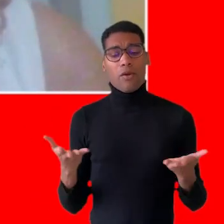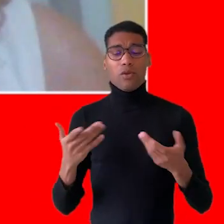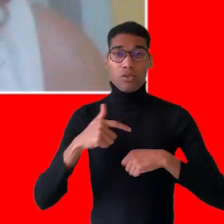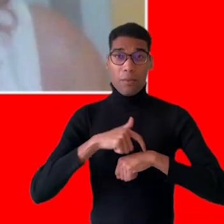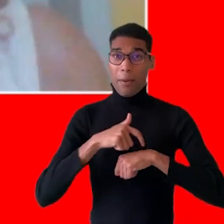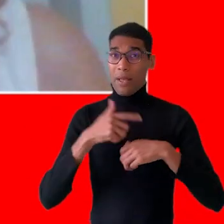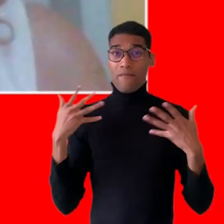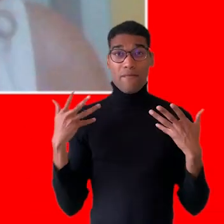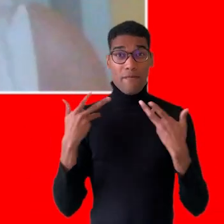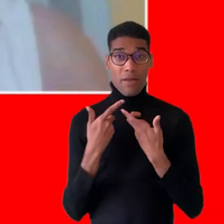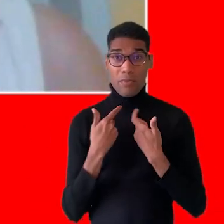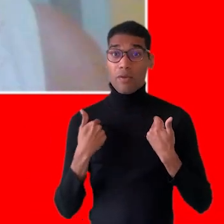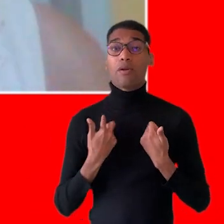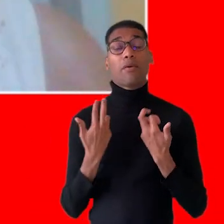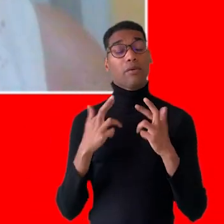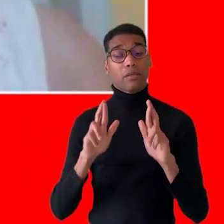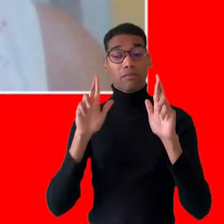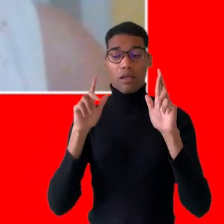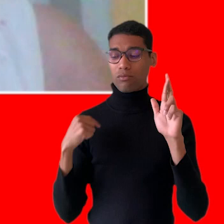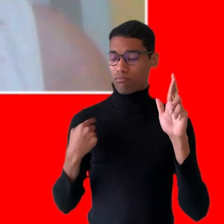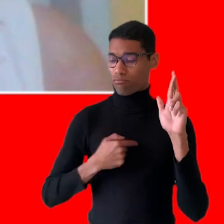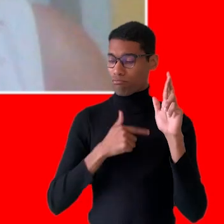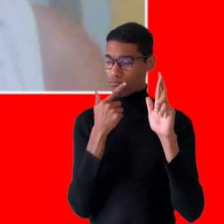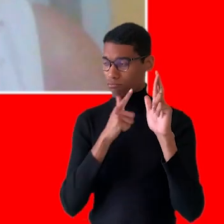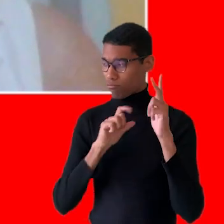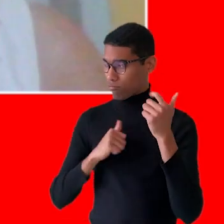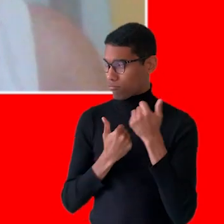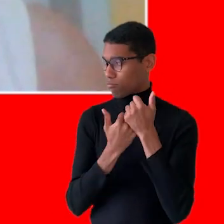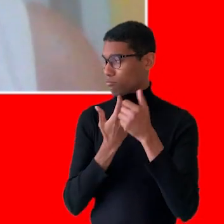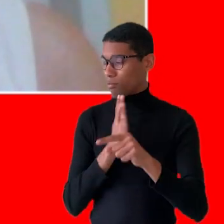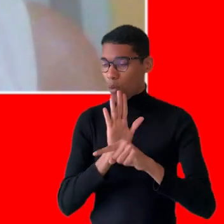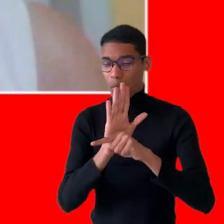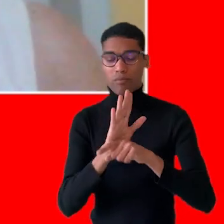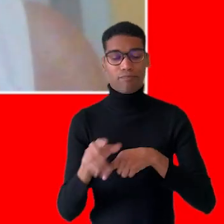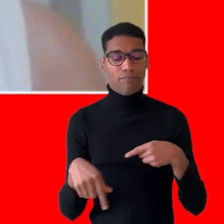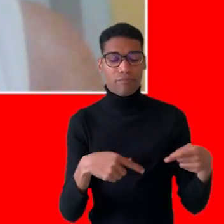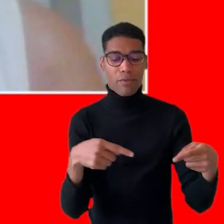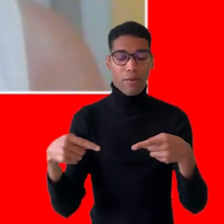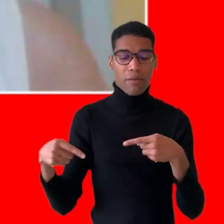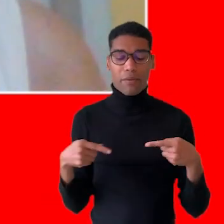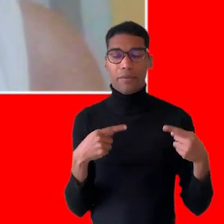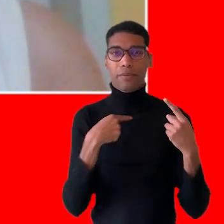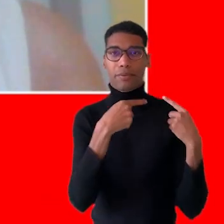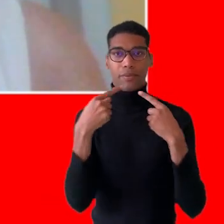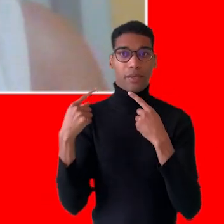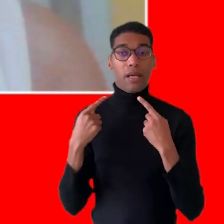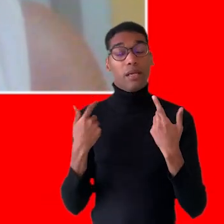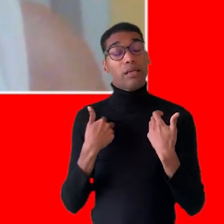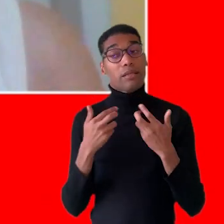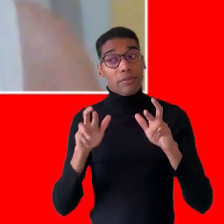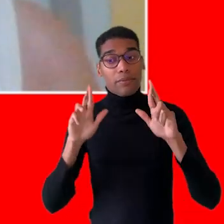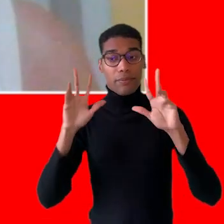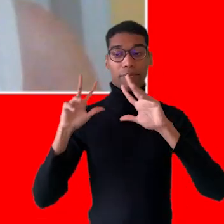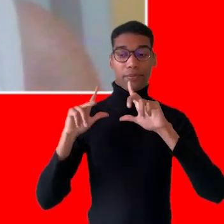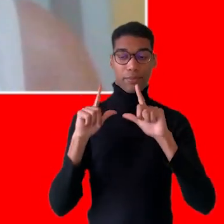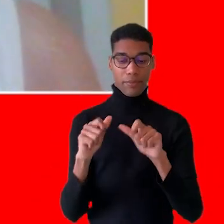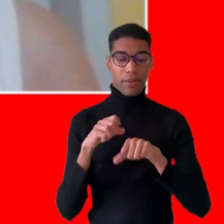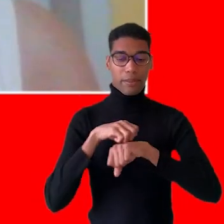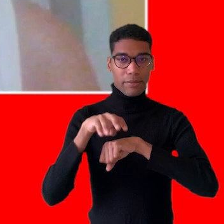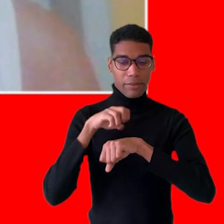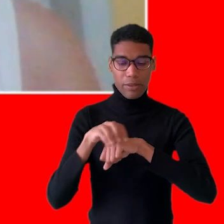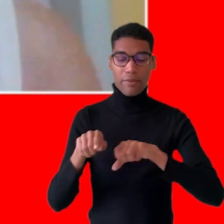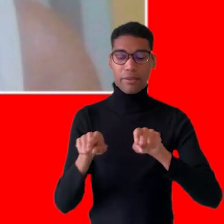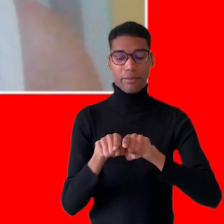este momento que foi lindo. Espero que tenhamos contribuído com esse diálogo, né? E que todas essas dicas,